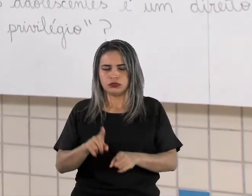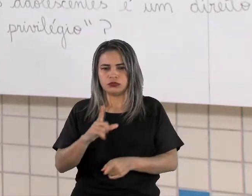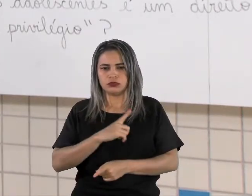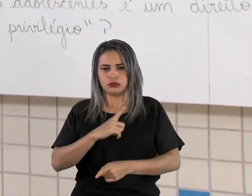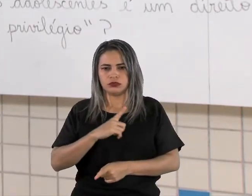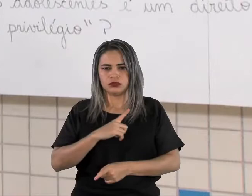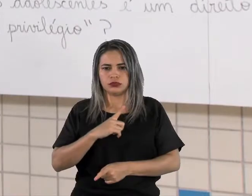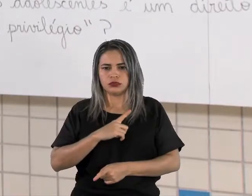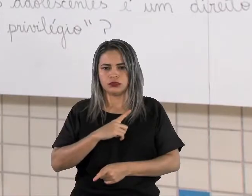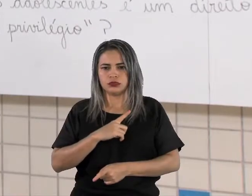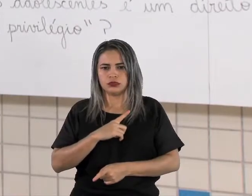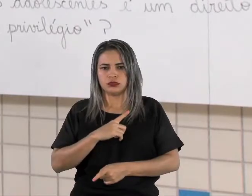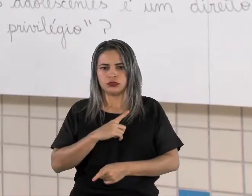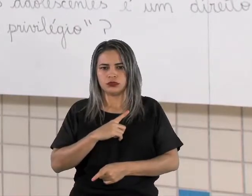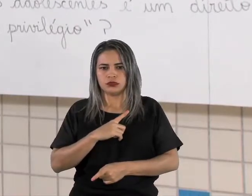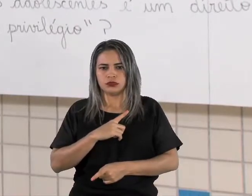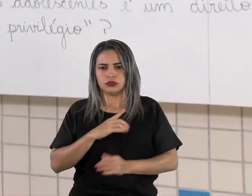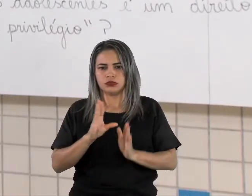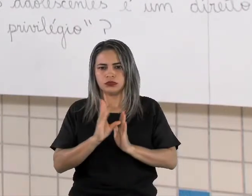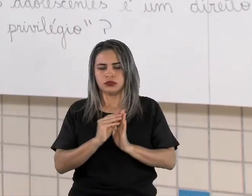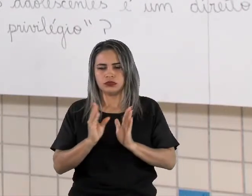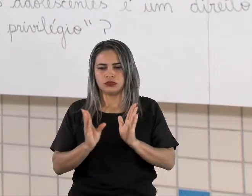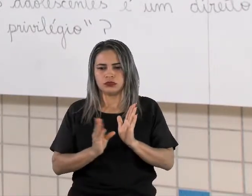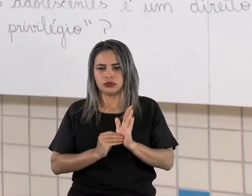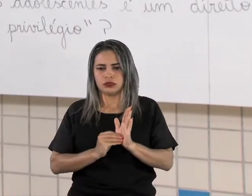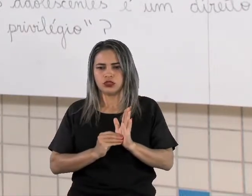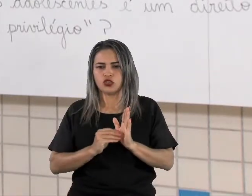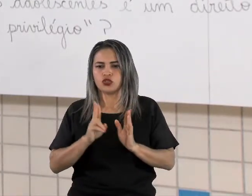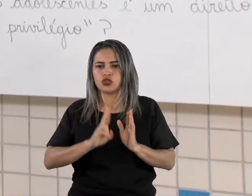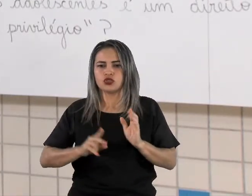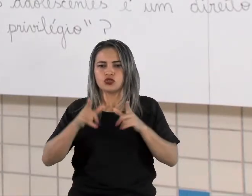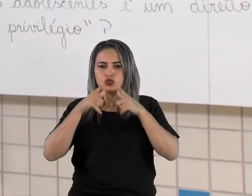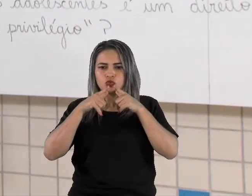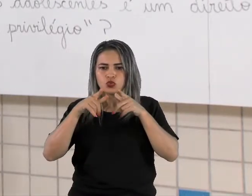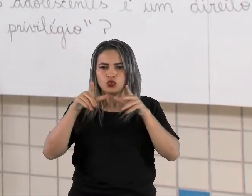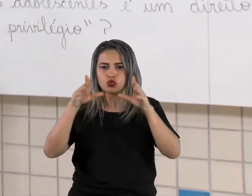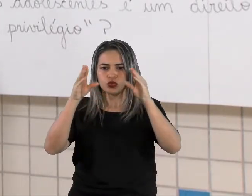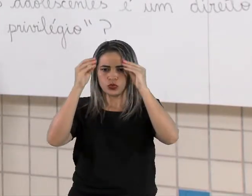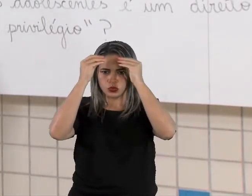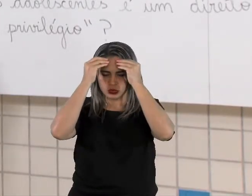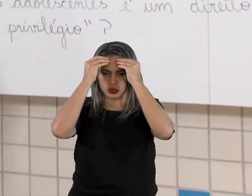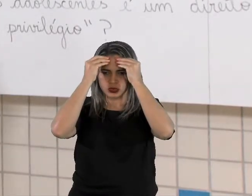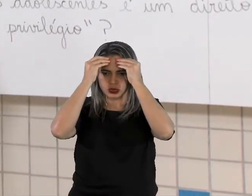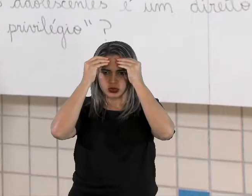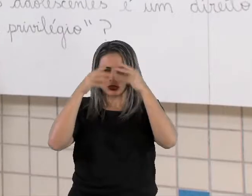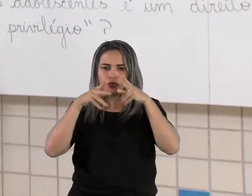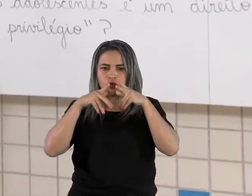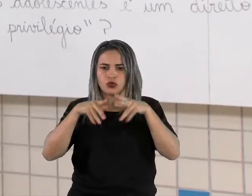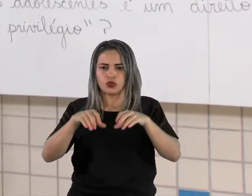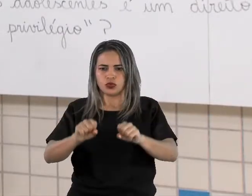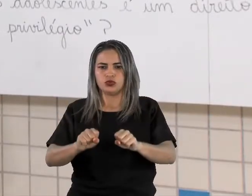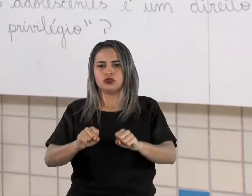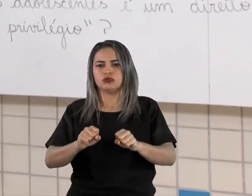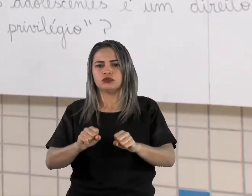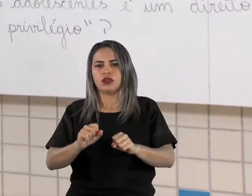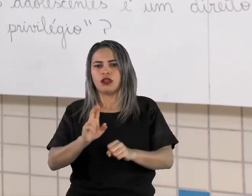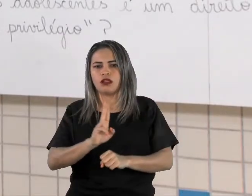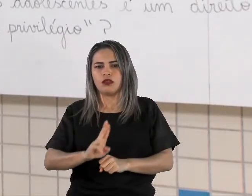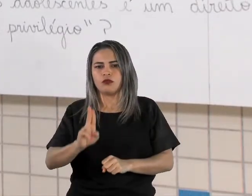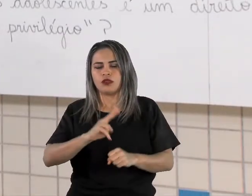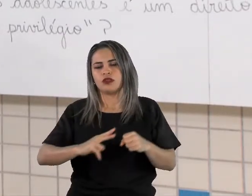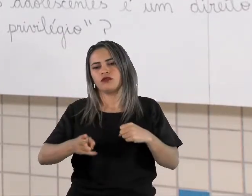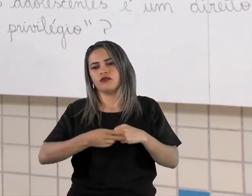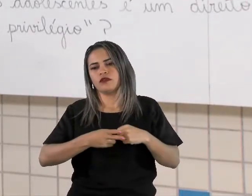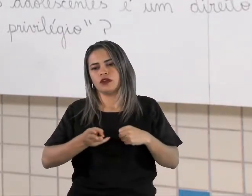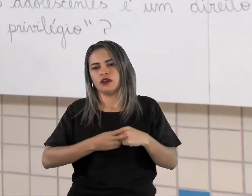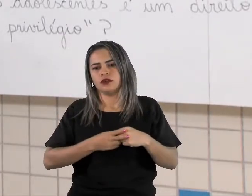aí esse conteúdo do uso linguístico, que é as formas nominais do verbo. Vocês vão relembrar